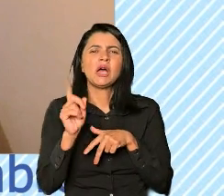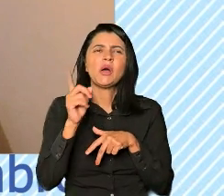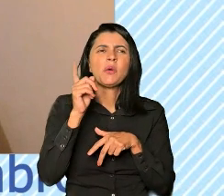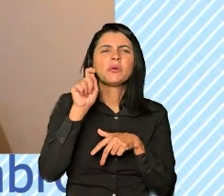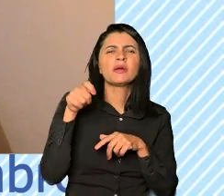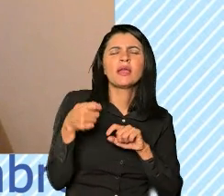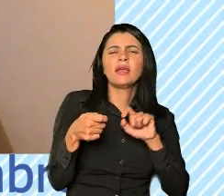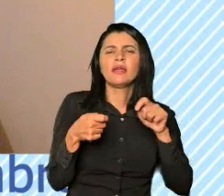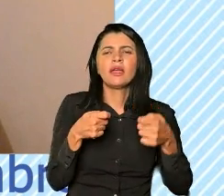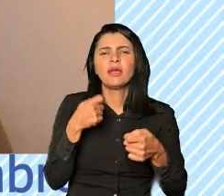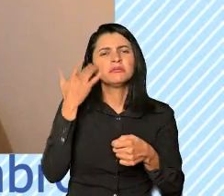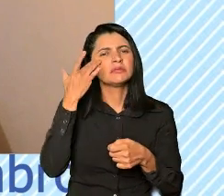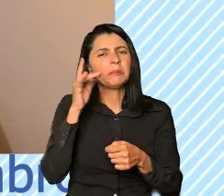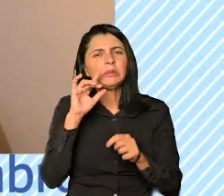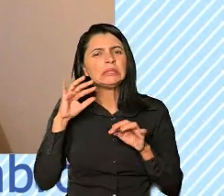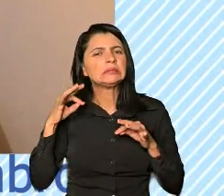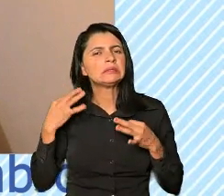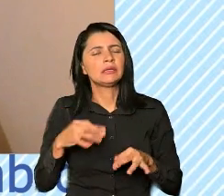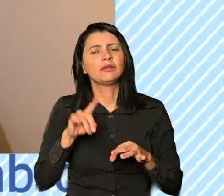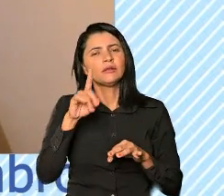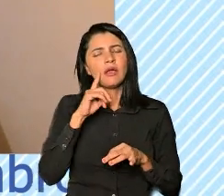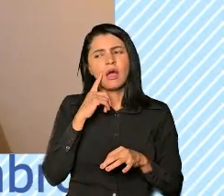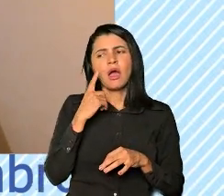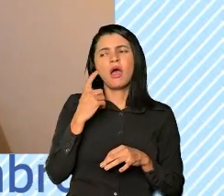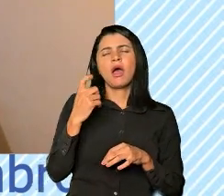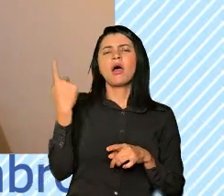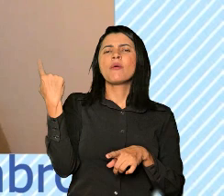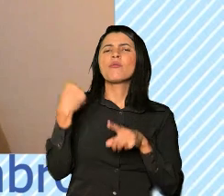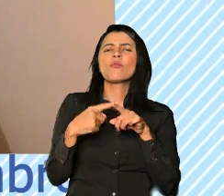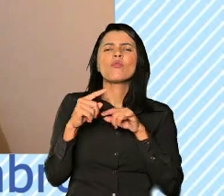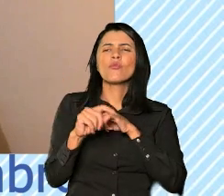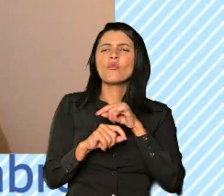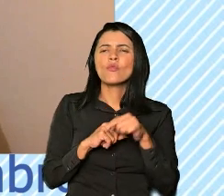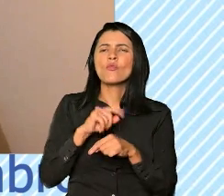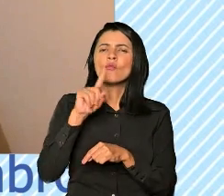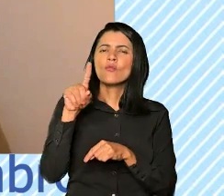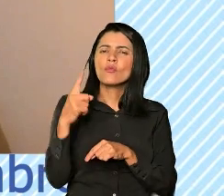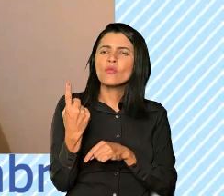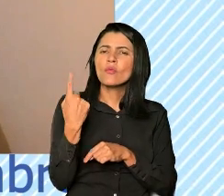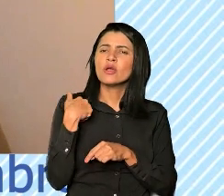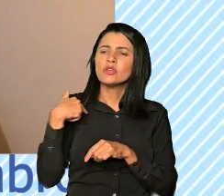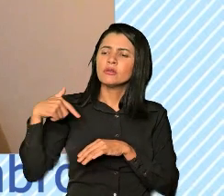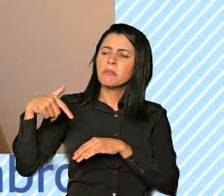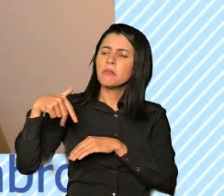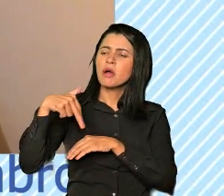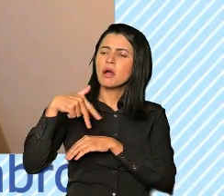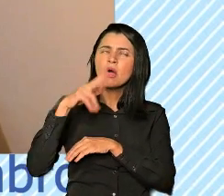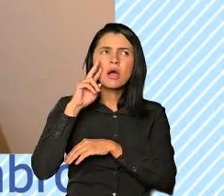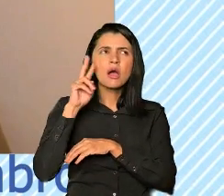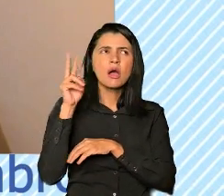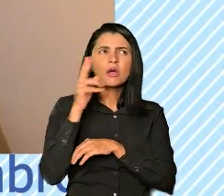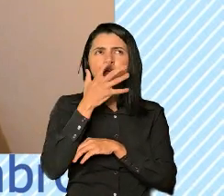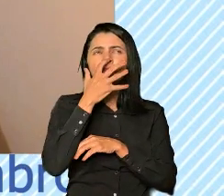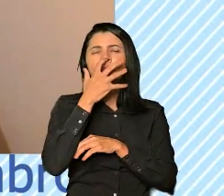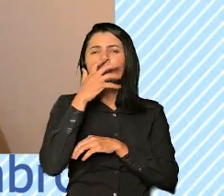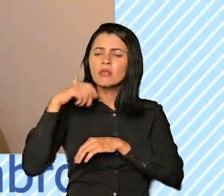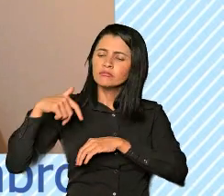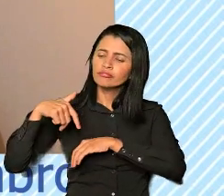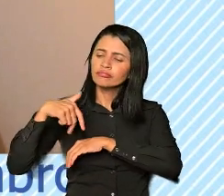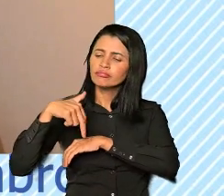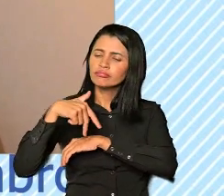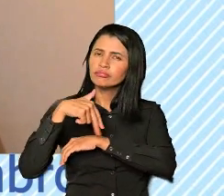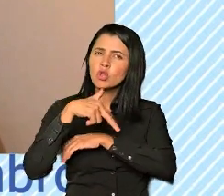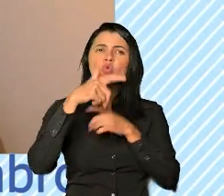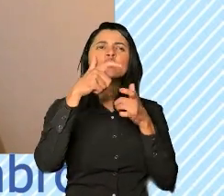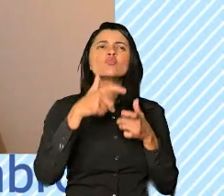quem era, sabe? E eu achei muito interessante isso, porque é uma coisa que a gente passa na rua, a gente passa... É um